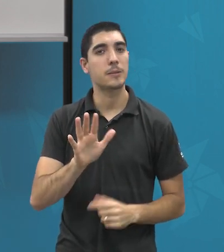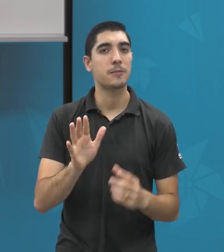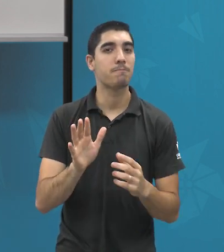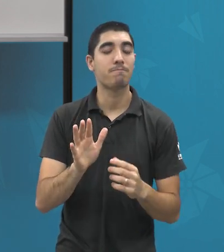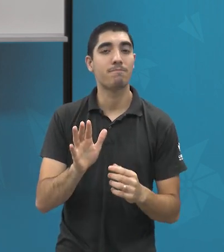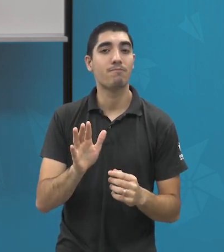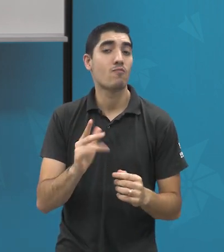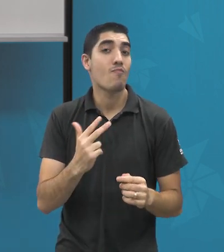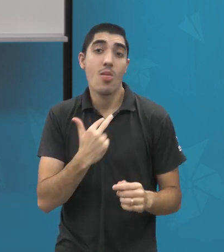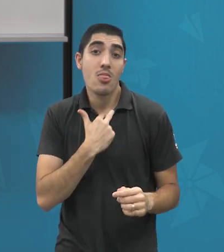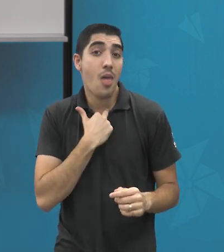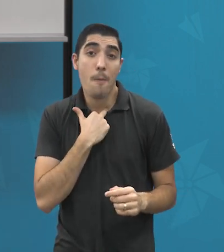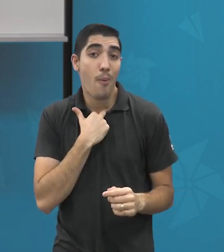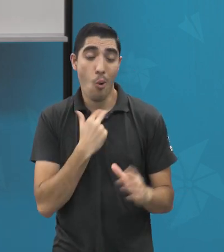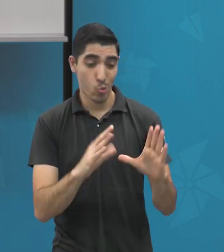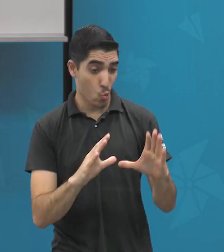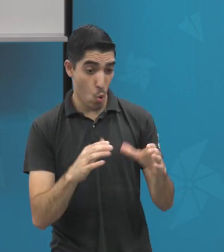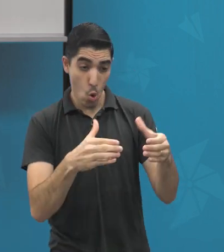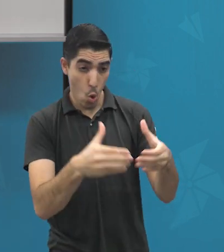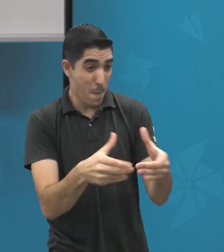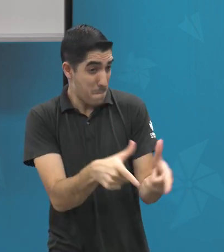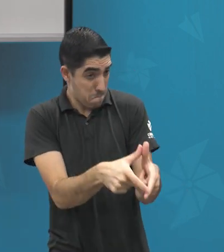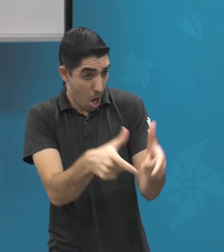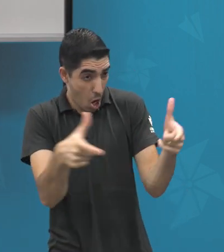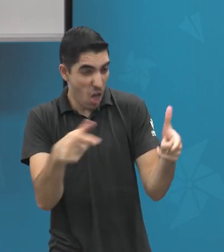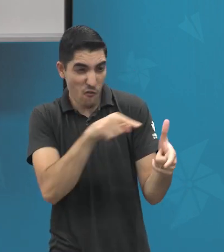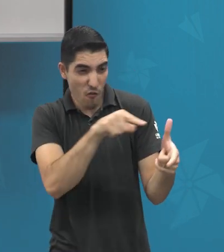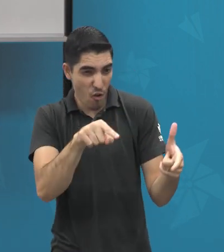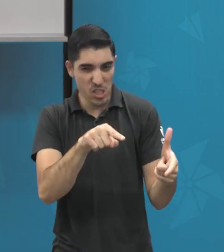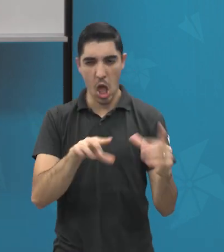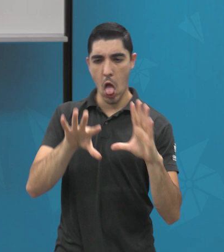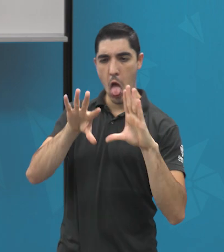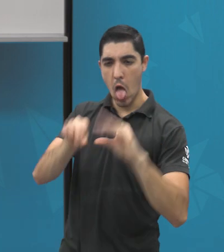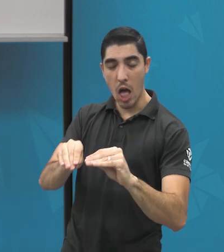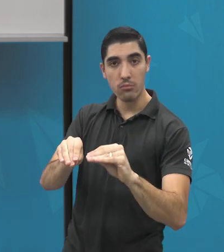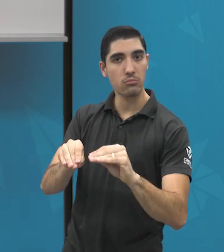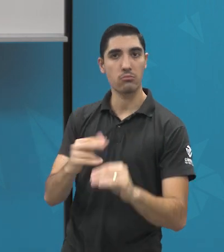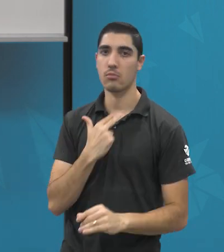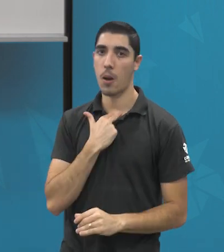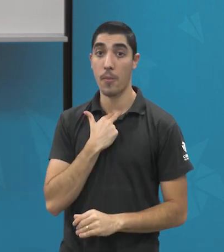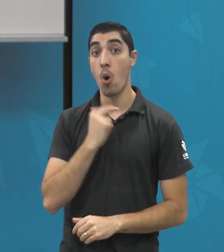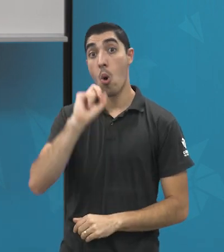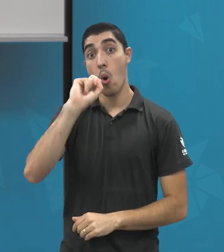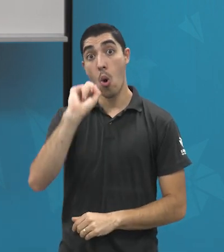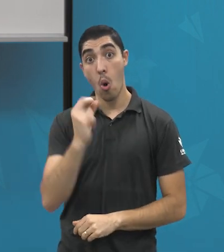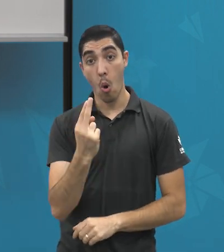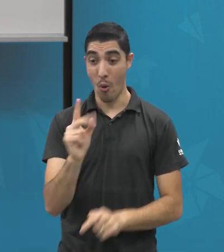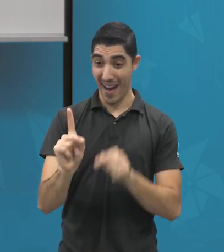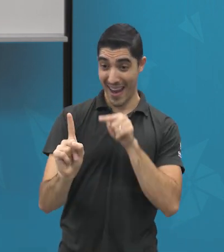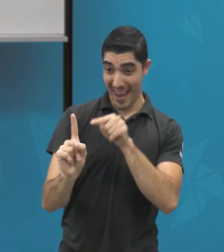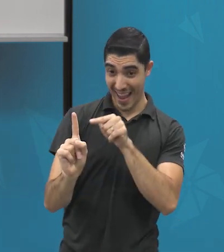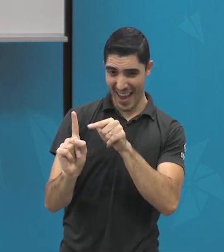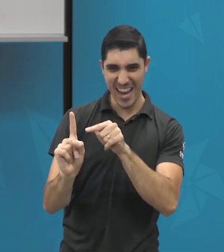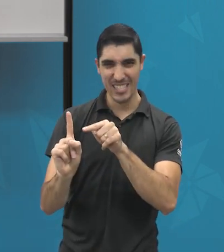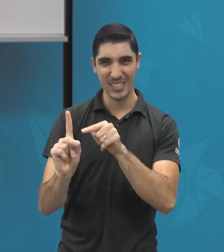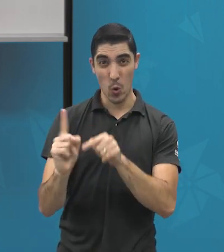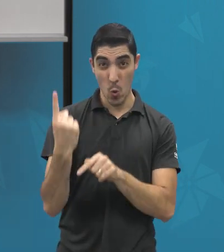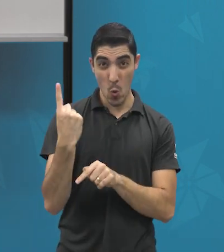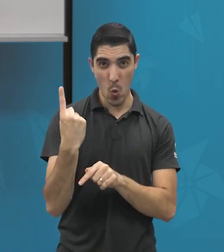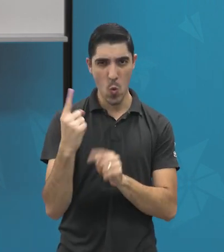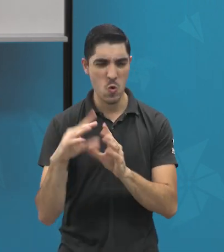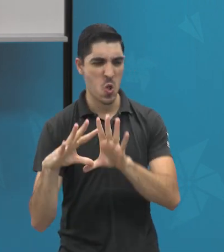justificativa nem para a humanidade silenciar essa pessoa e nem para essa pessoa silenciar